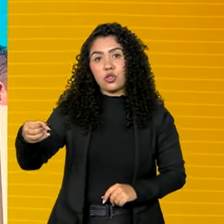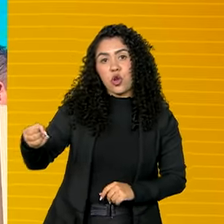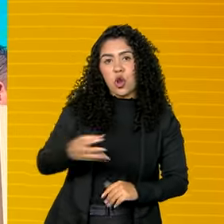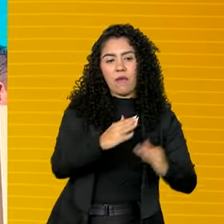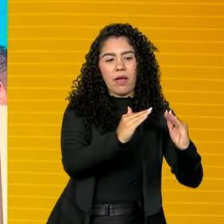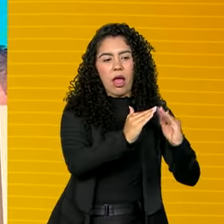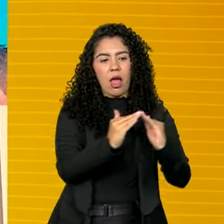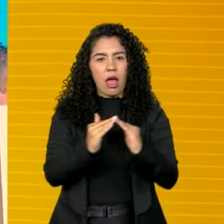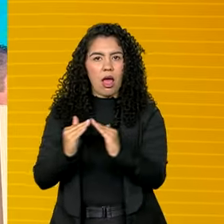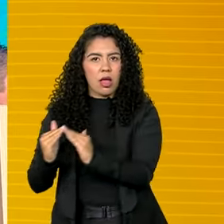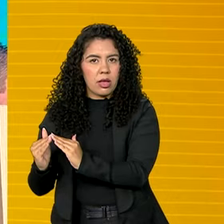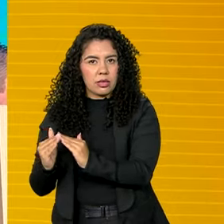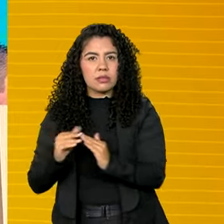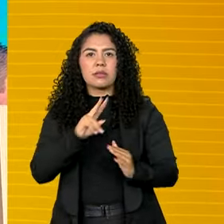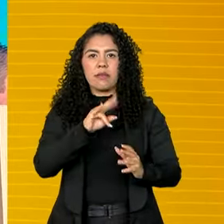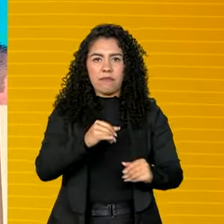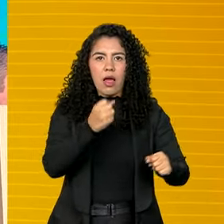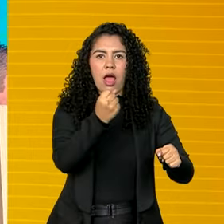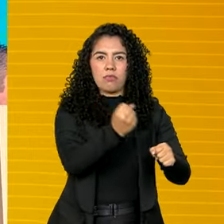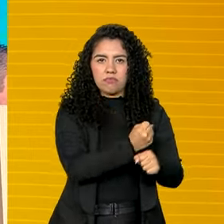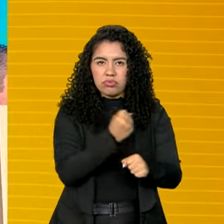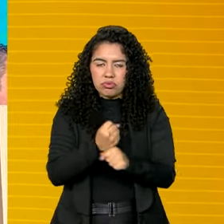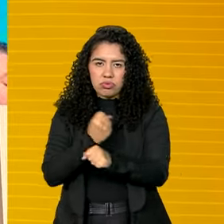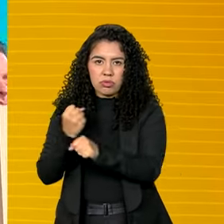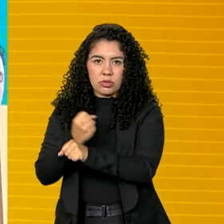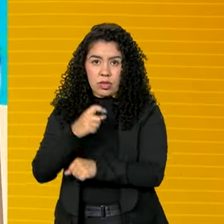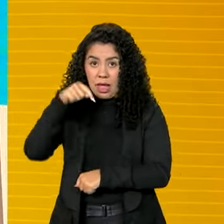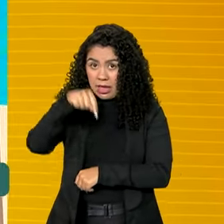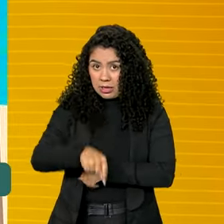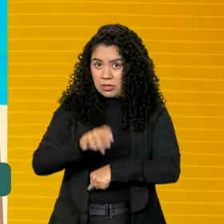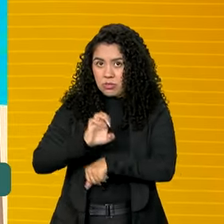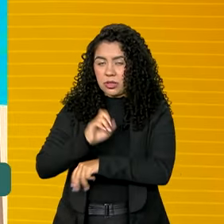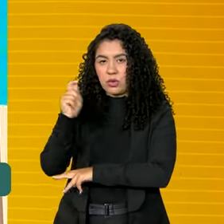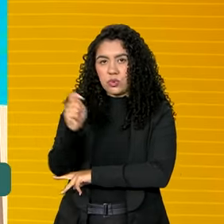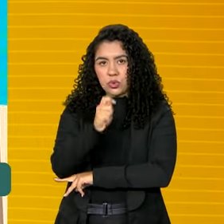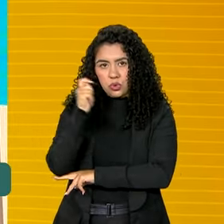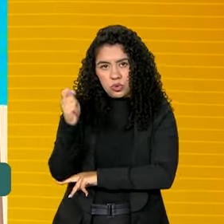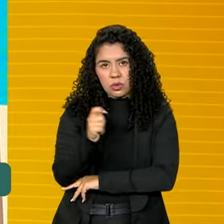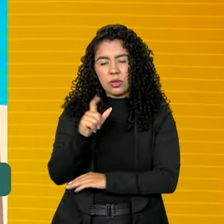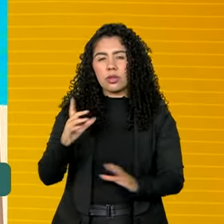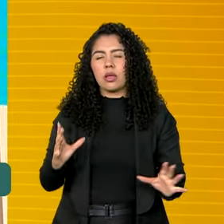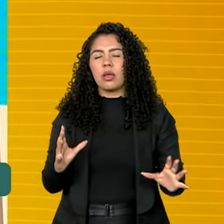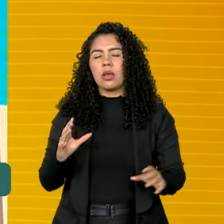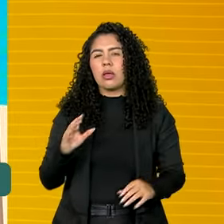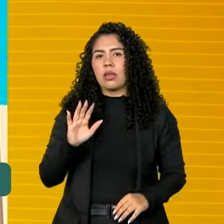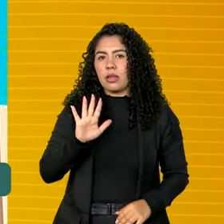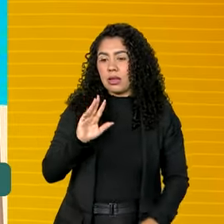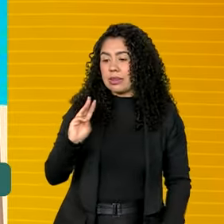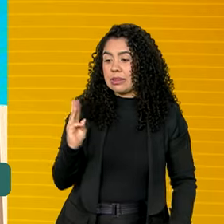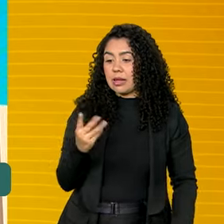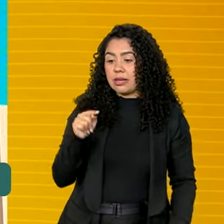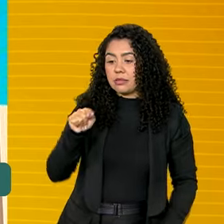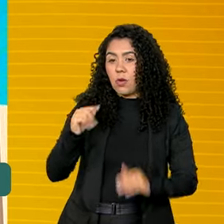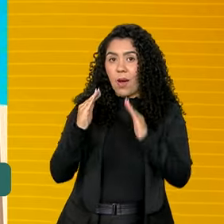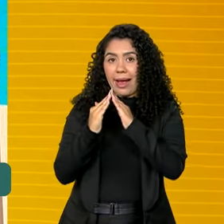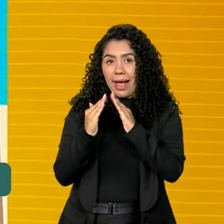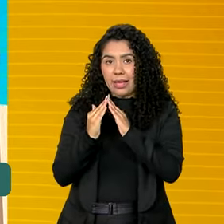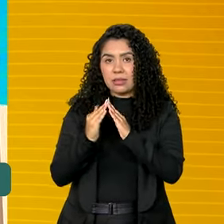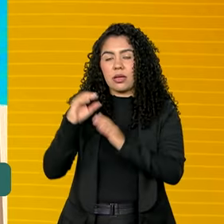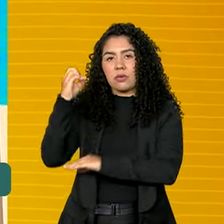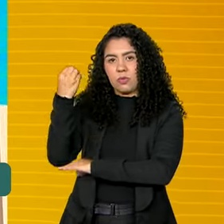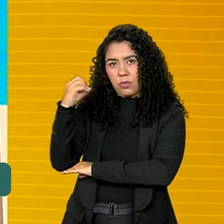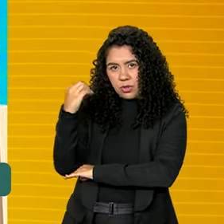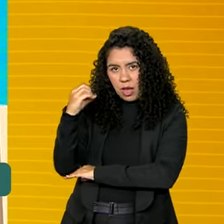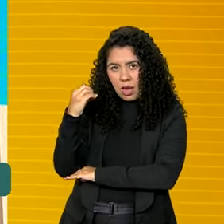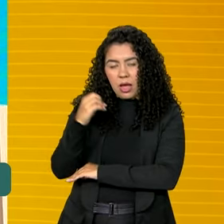habitacionais para serem construídas aqui no Rio Grande do Sul. Serão 3 mil em Porto Alegre, serão 3